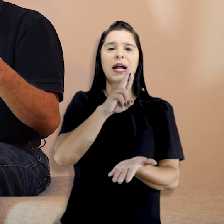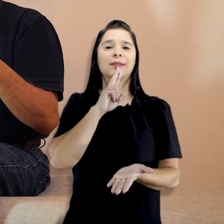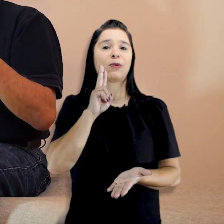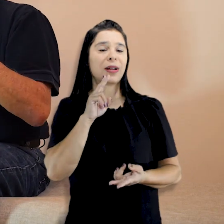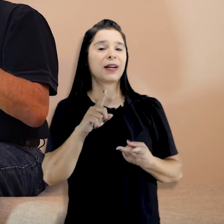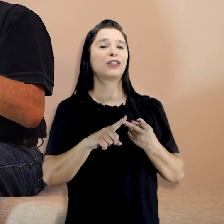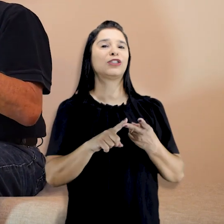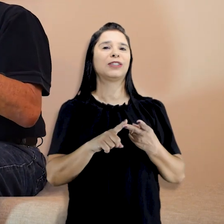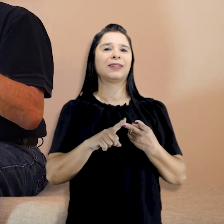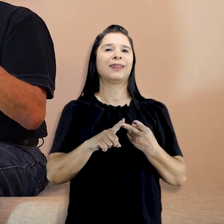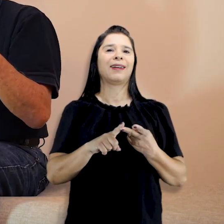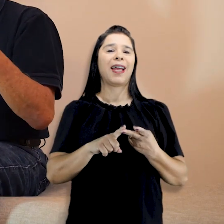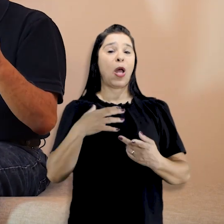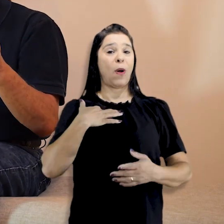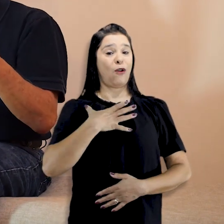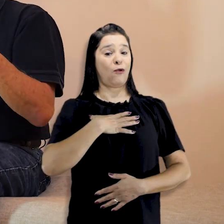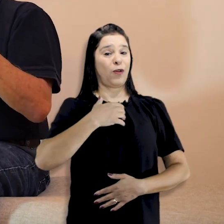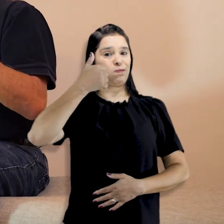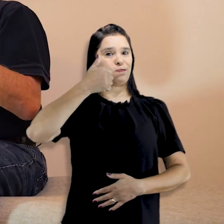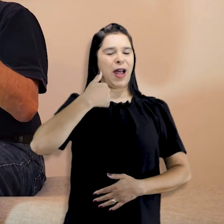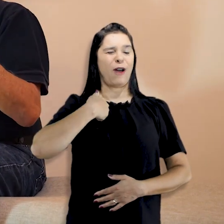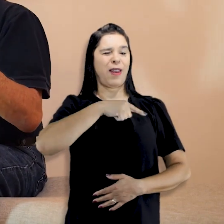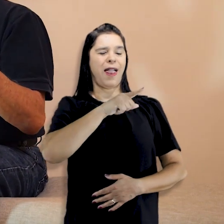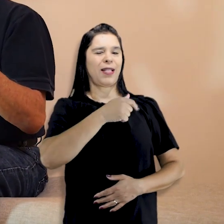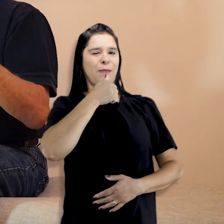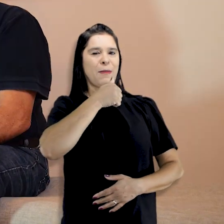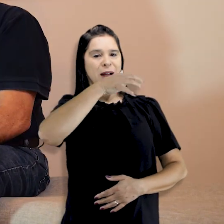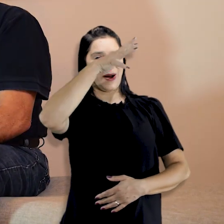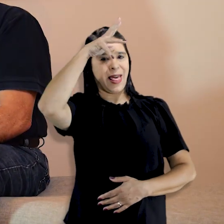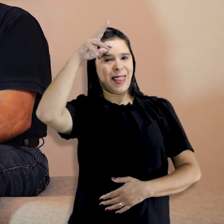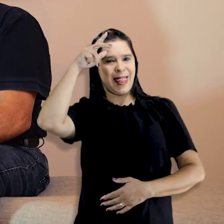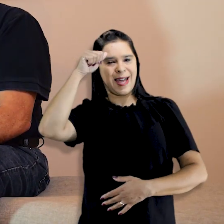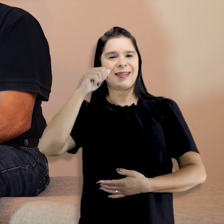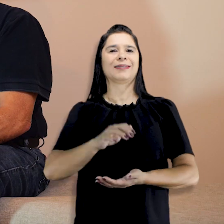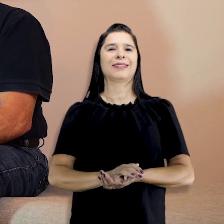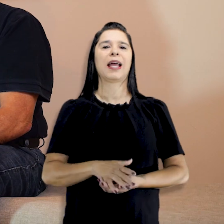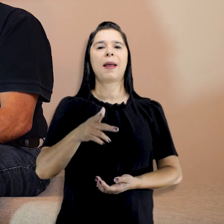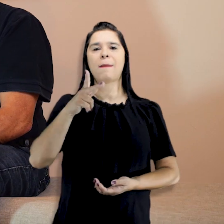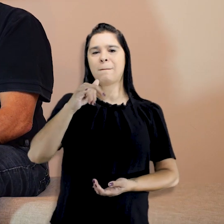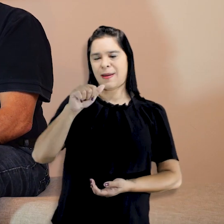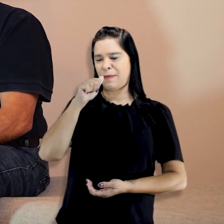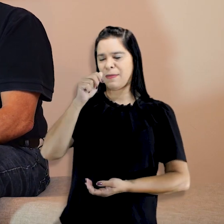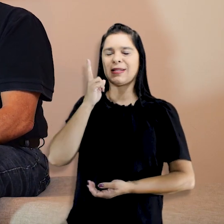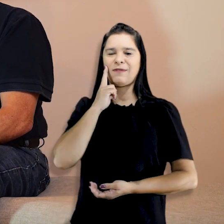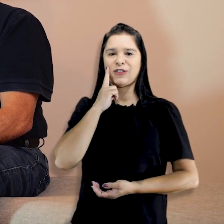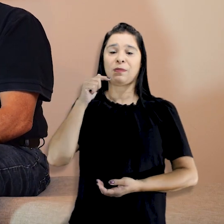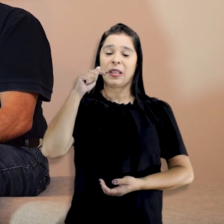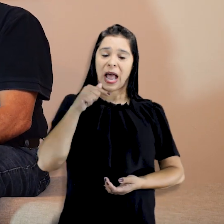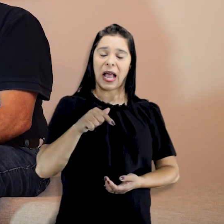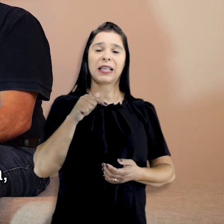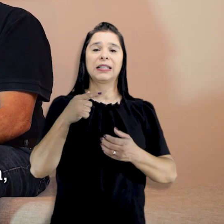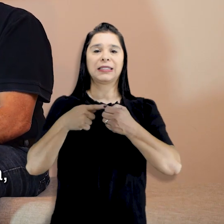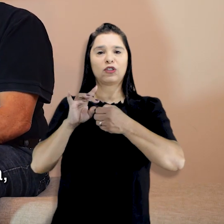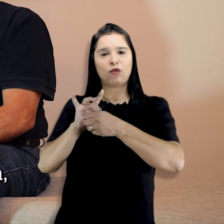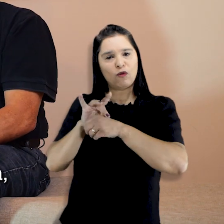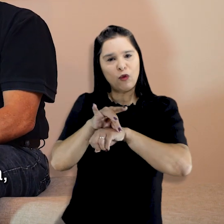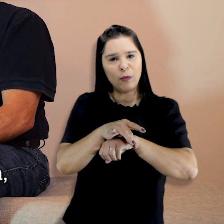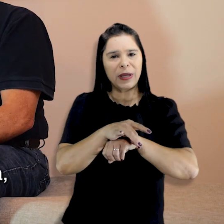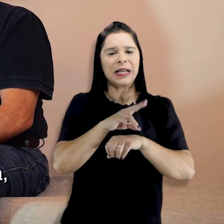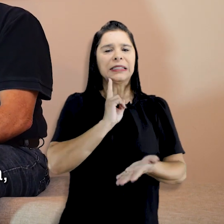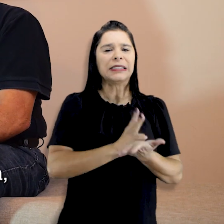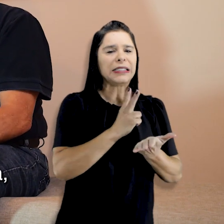filho mais velho, eu ia pro vagão restaurante tomar guaraná, e meu pai provavelmente uma cervejinha. E aqui em Formiga, todo domingo pela manhã, eu saía com